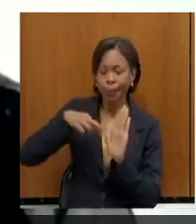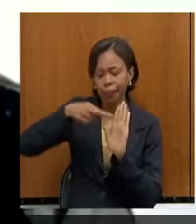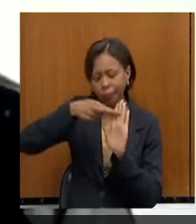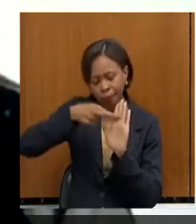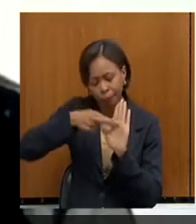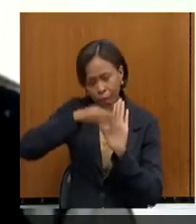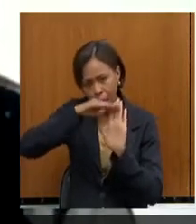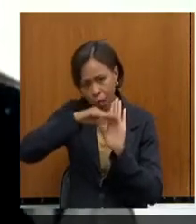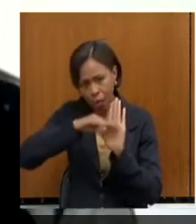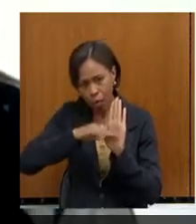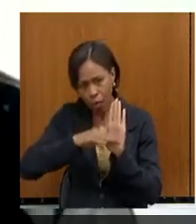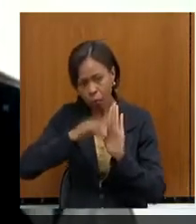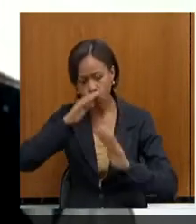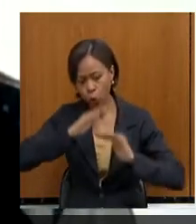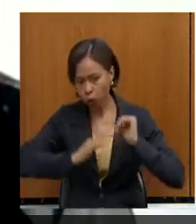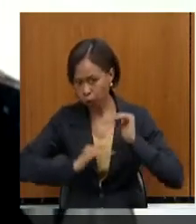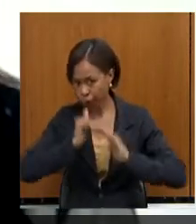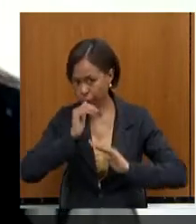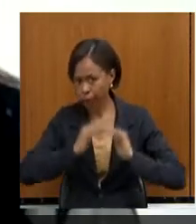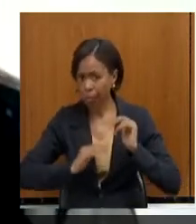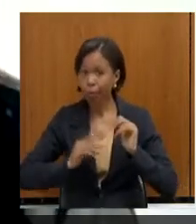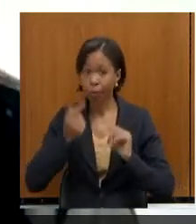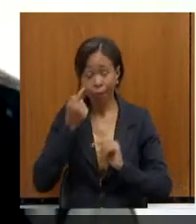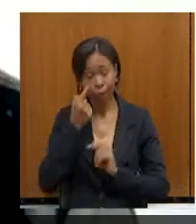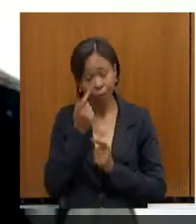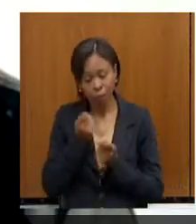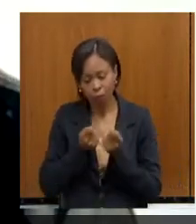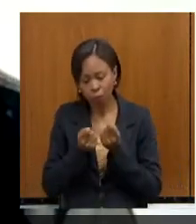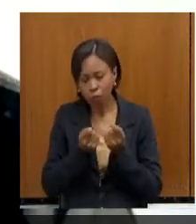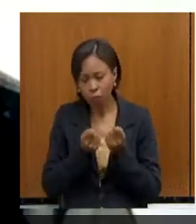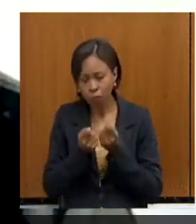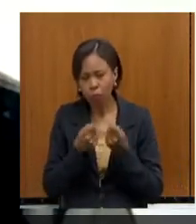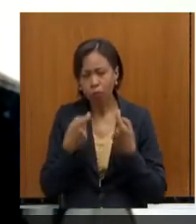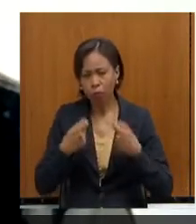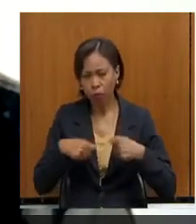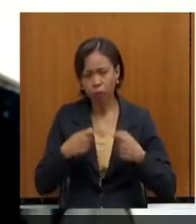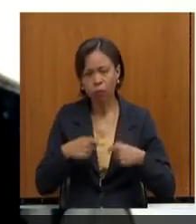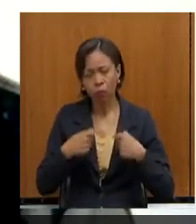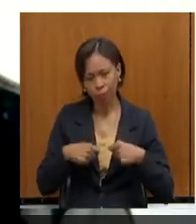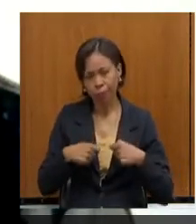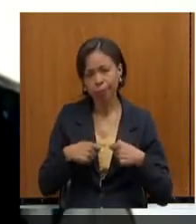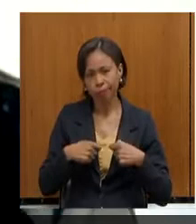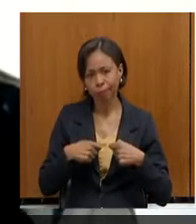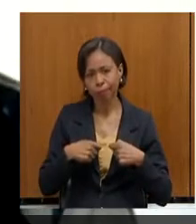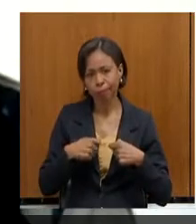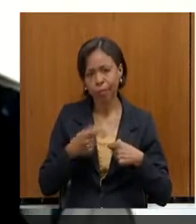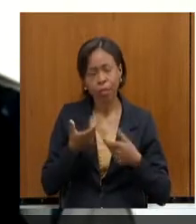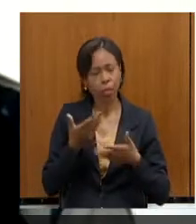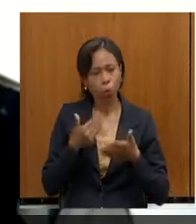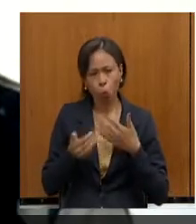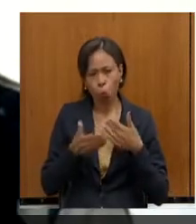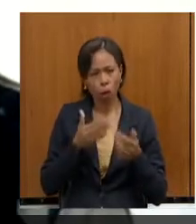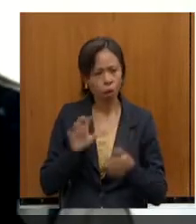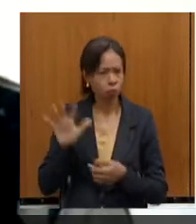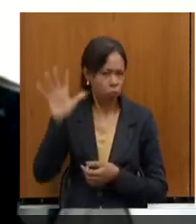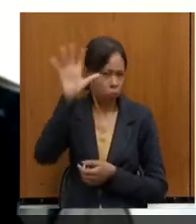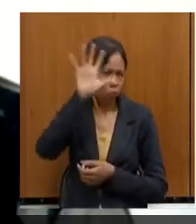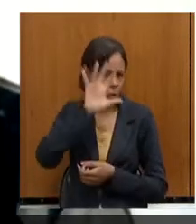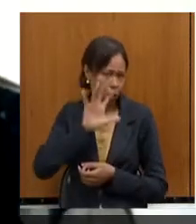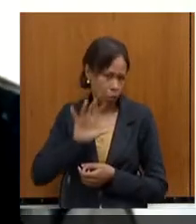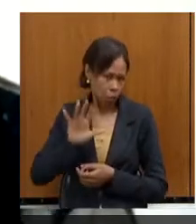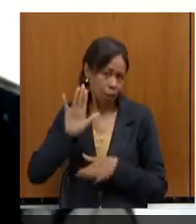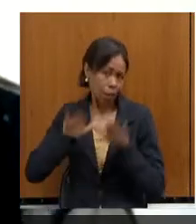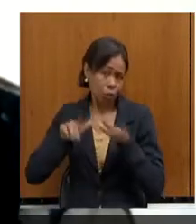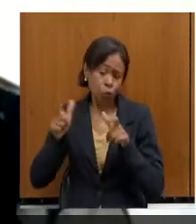tem a viabilidade é também Econômica necessária para que Independente de região do estado mesmas regiões